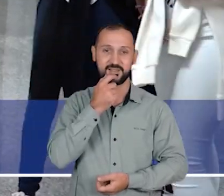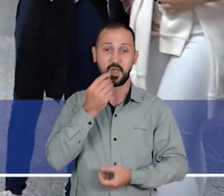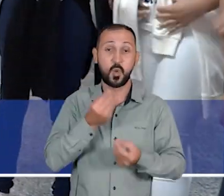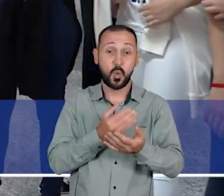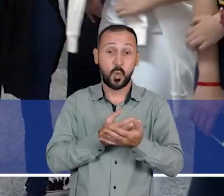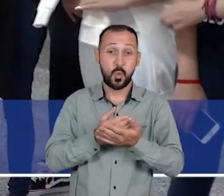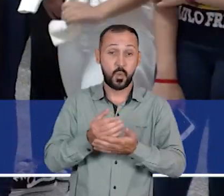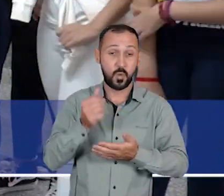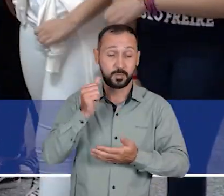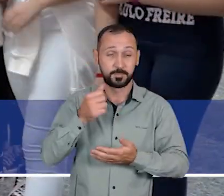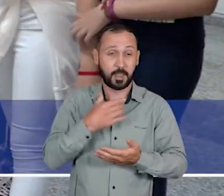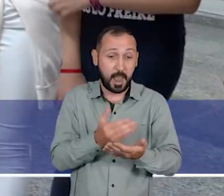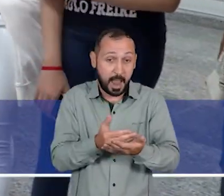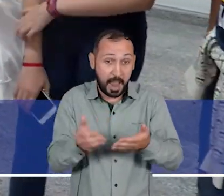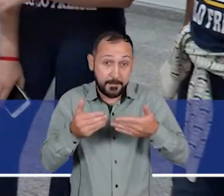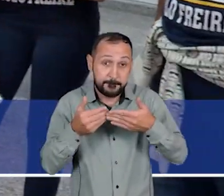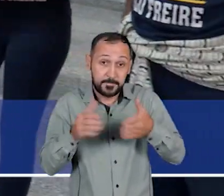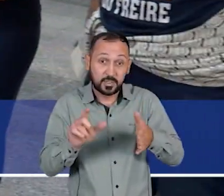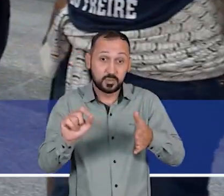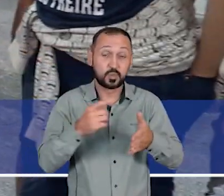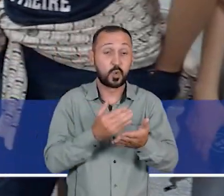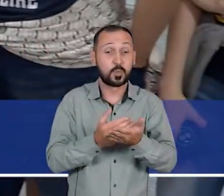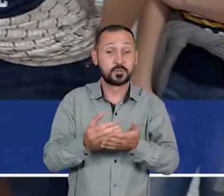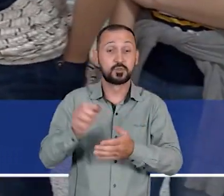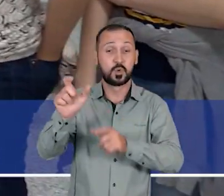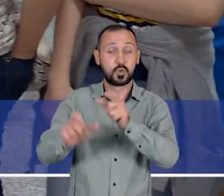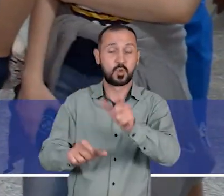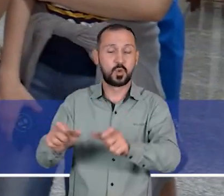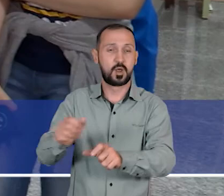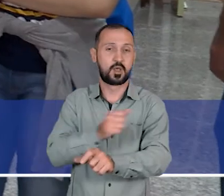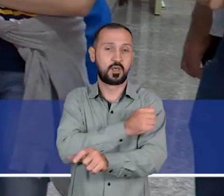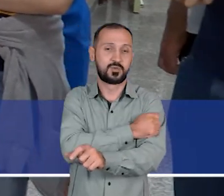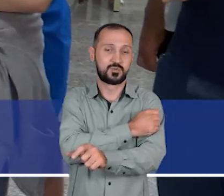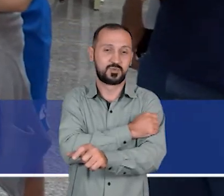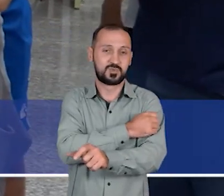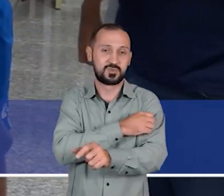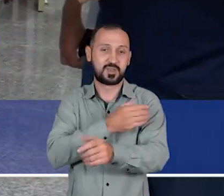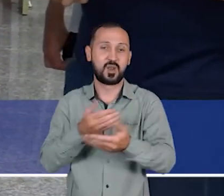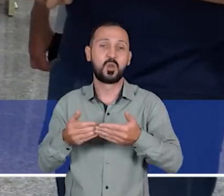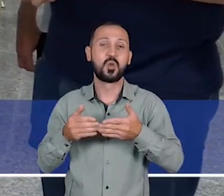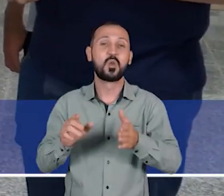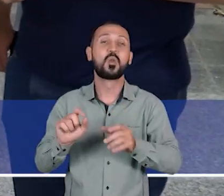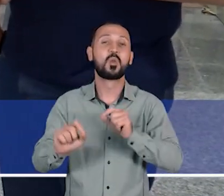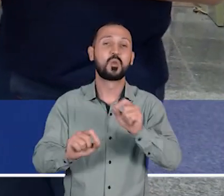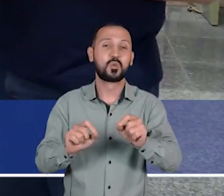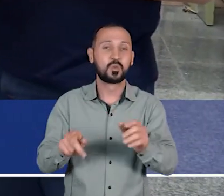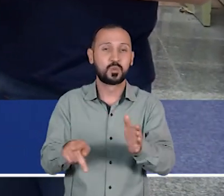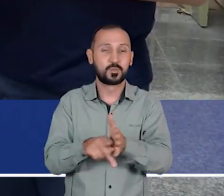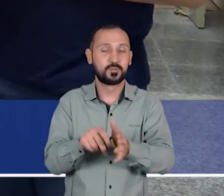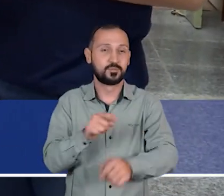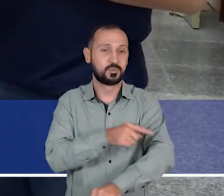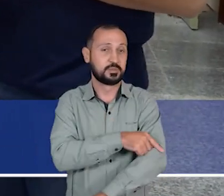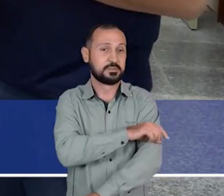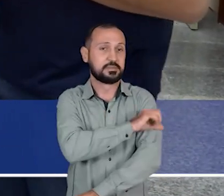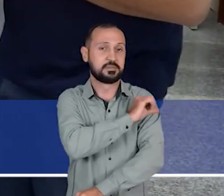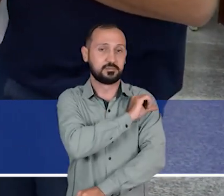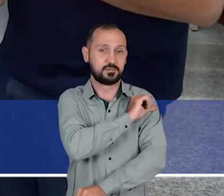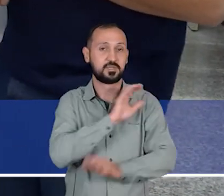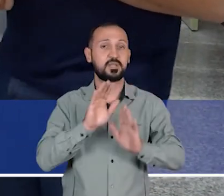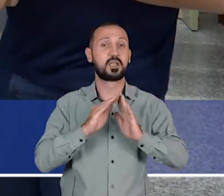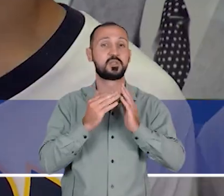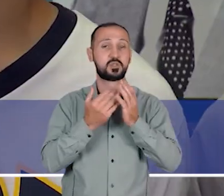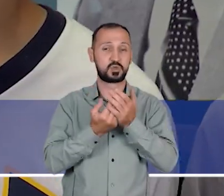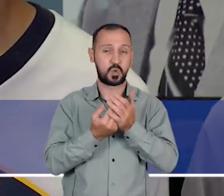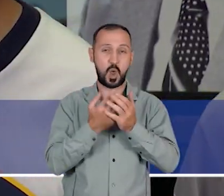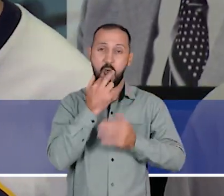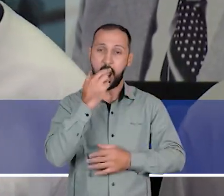Foi assim que o cerimonial da Assembleia Legislativa recebeu e apresentou a casa aos alunos do ensino